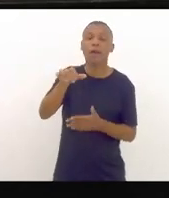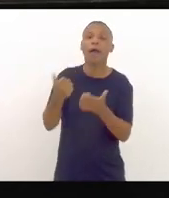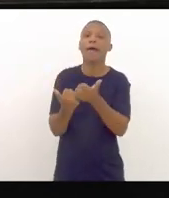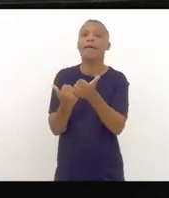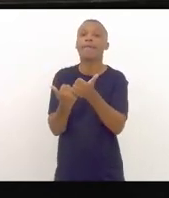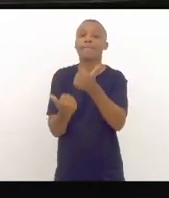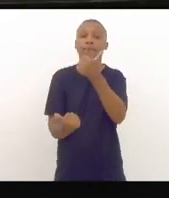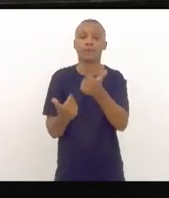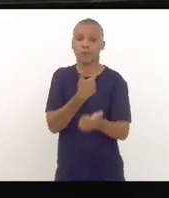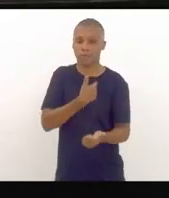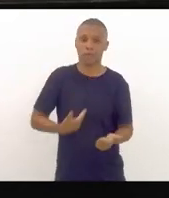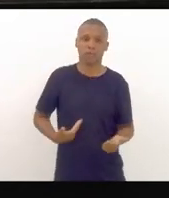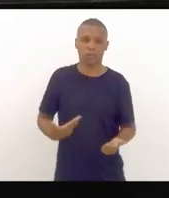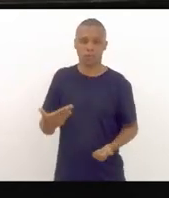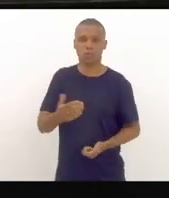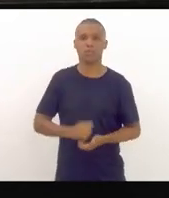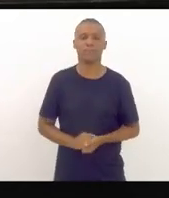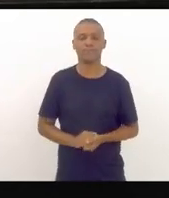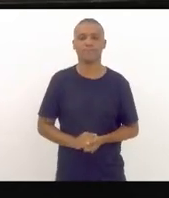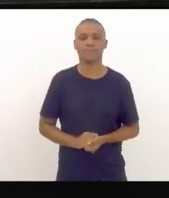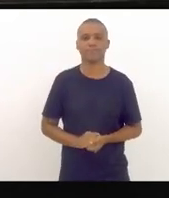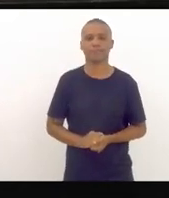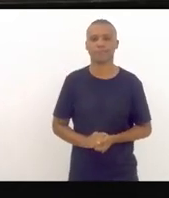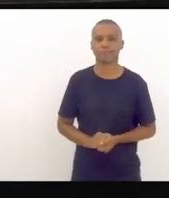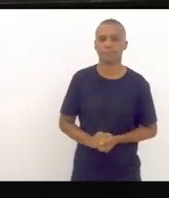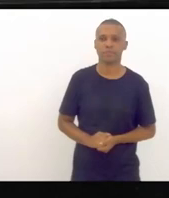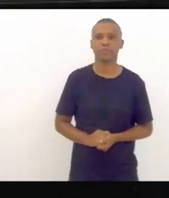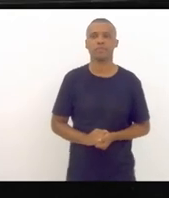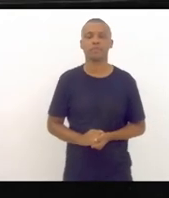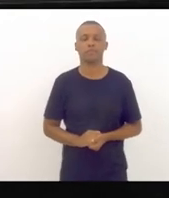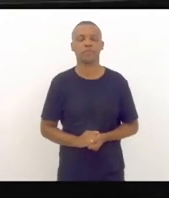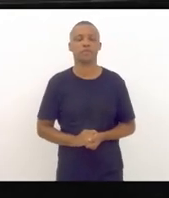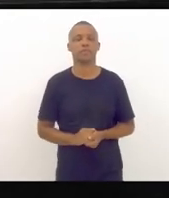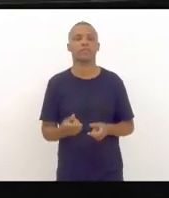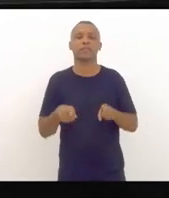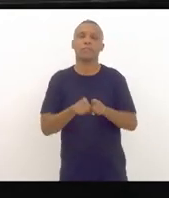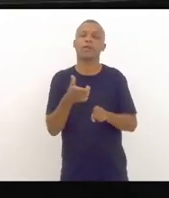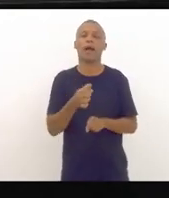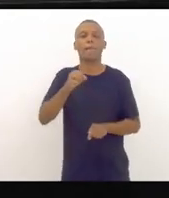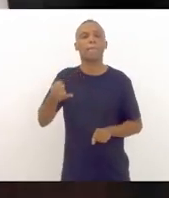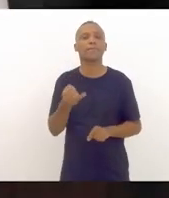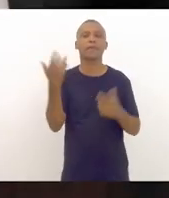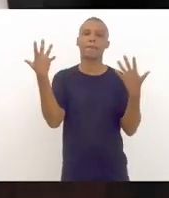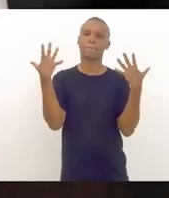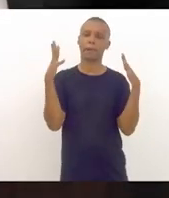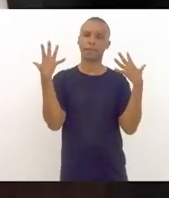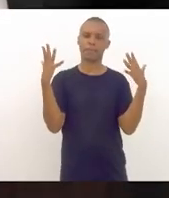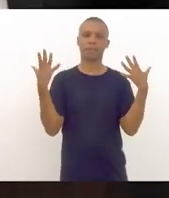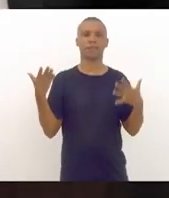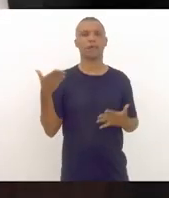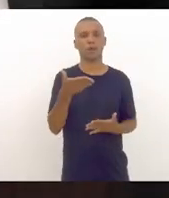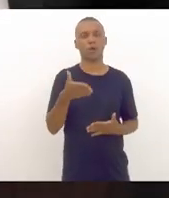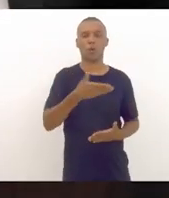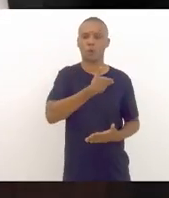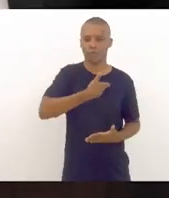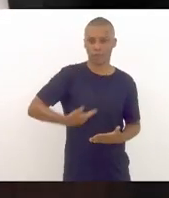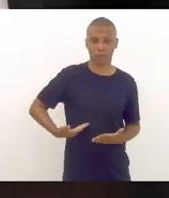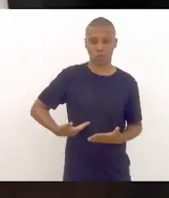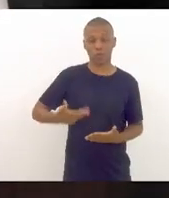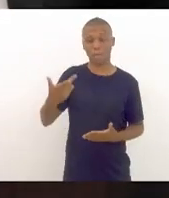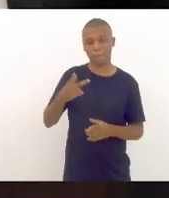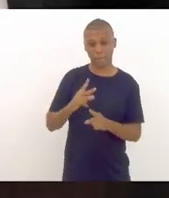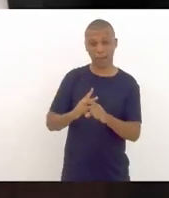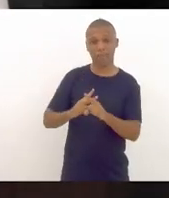vice-governador do nosso estado. E não poderia deixar de parabenizar aqui o nosso governador pela